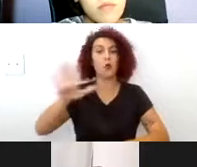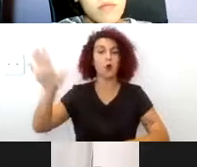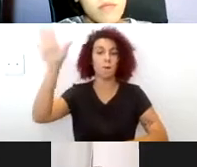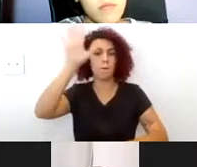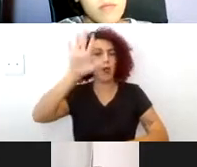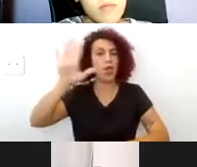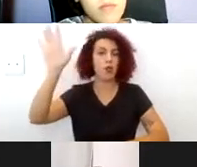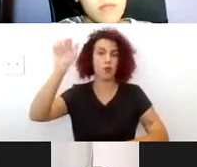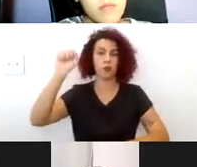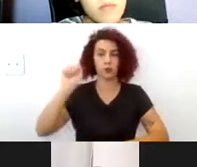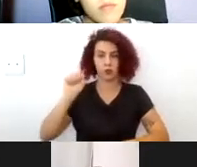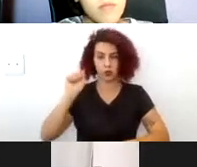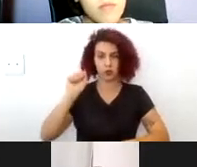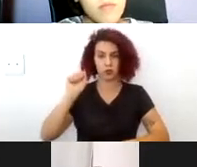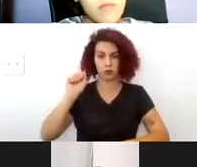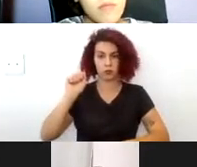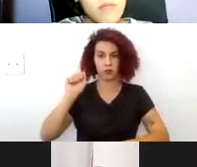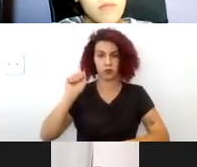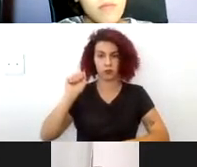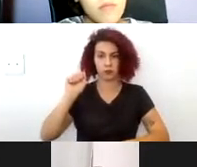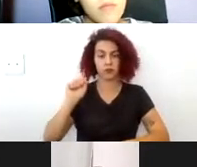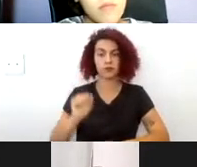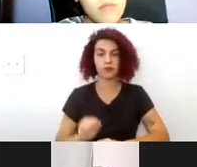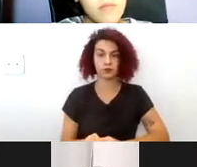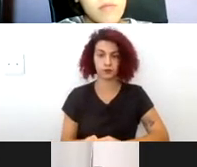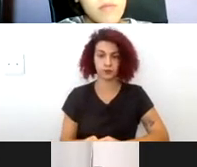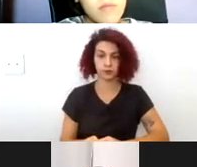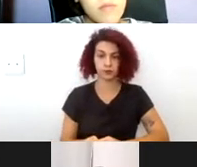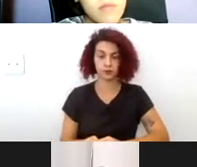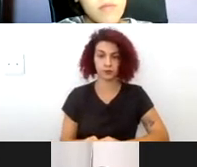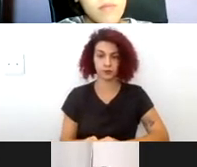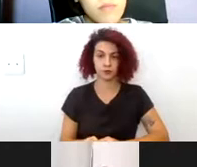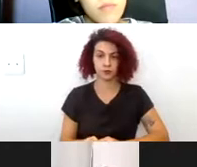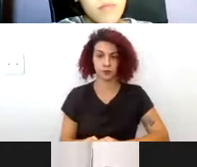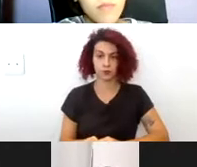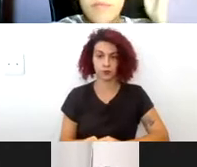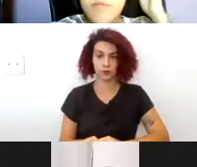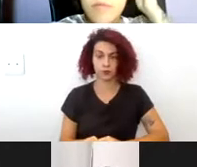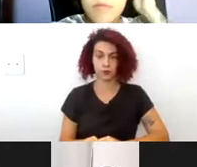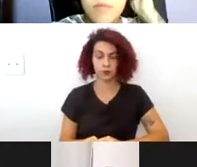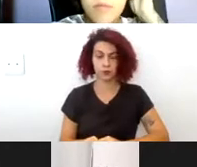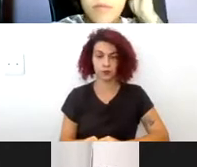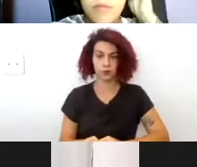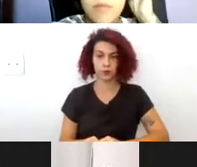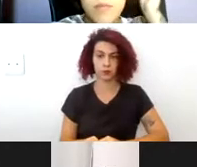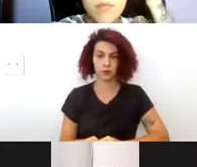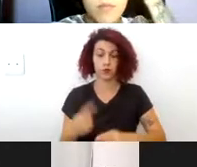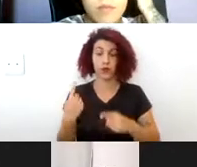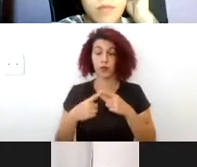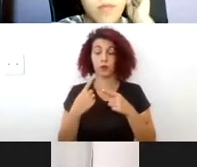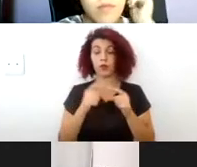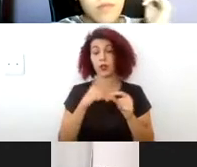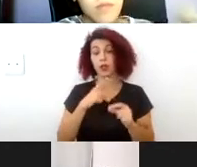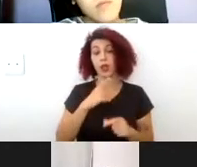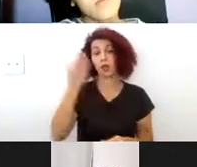determinada de um determinado lugar da Europa Oi e aí o que que é isso isso pode ser comprovado de